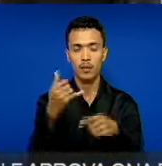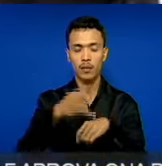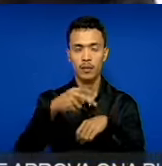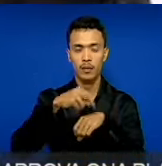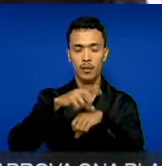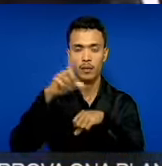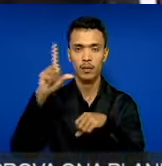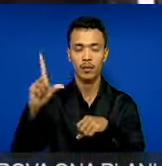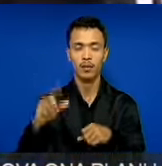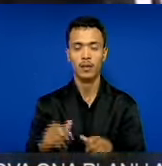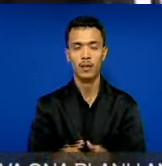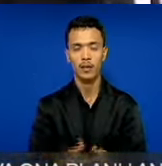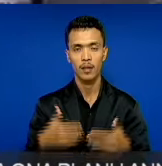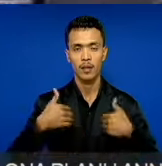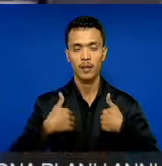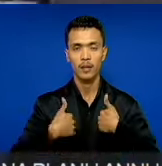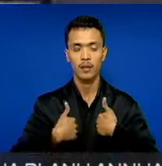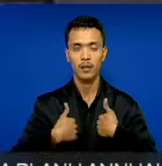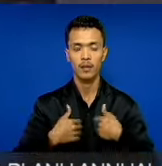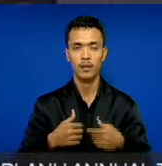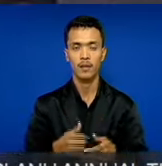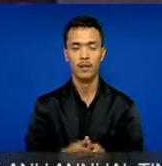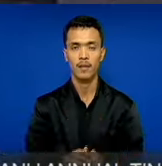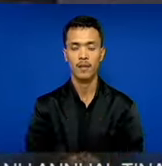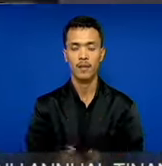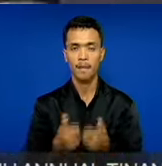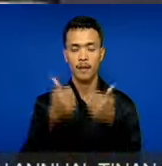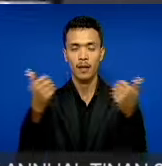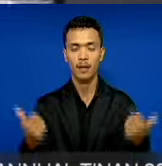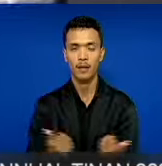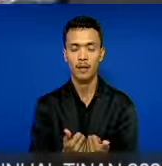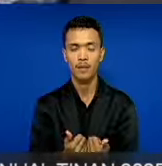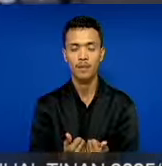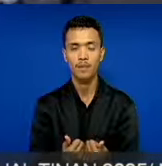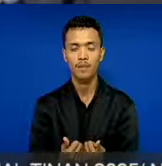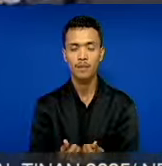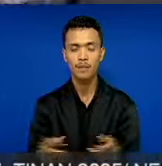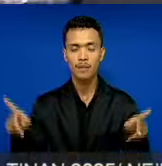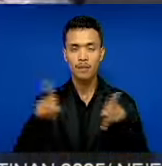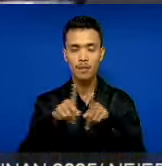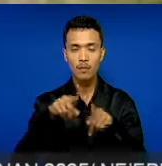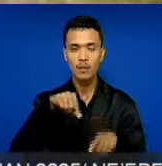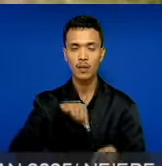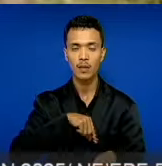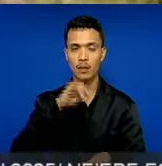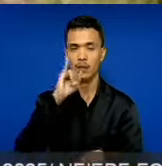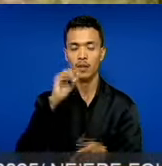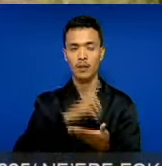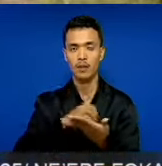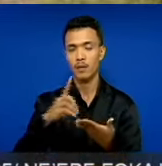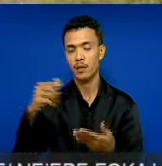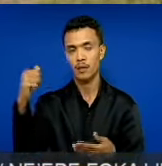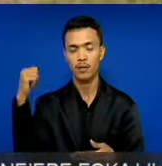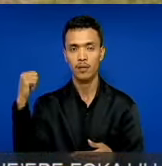Construction Corporation LDA e a área Arleu Isi, aldeia Oule, suco Laculiu, posto que ele cai e a semana coto